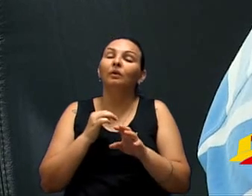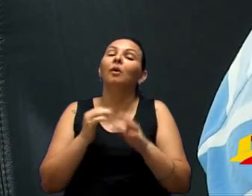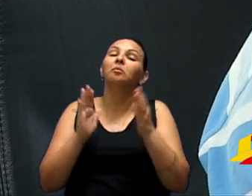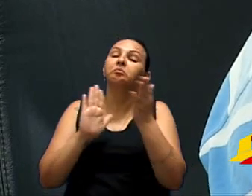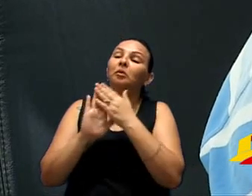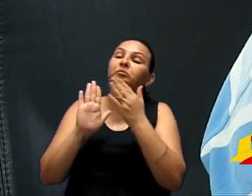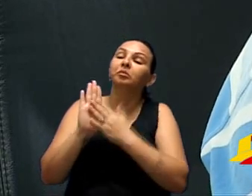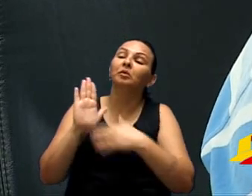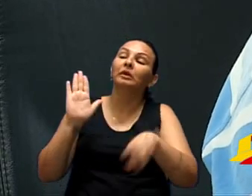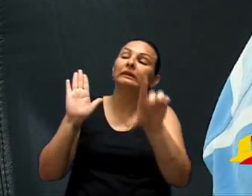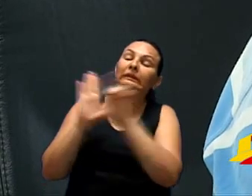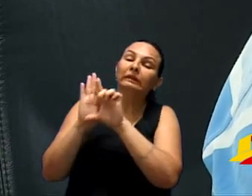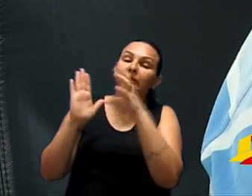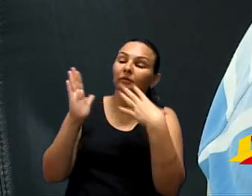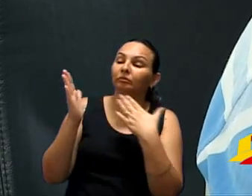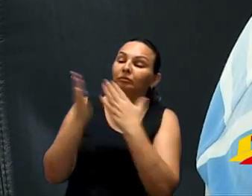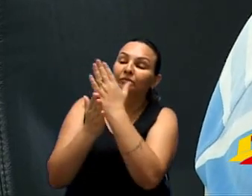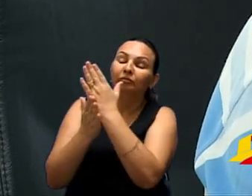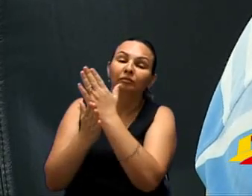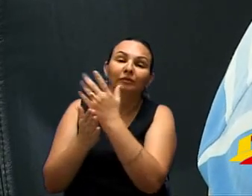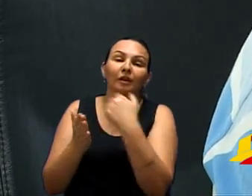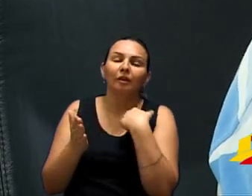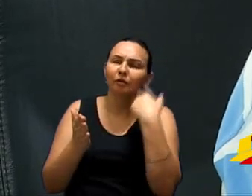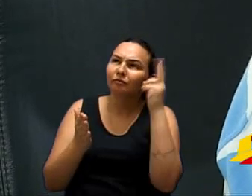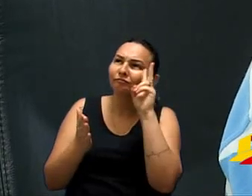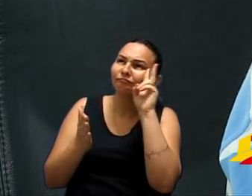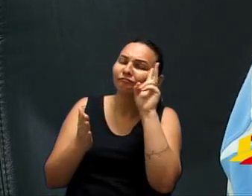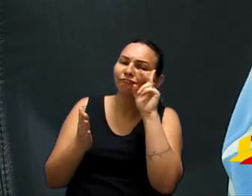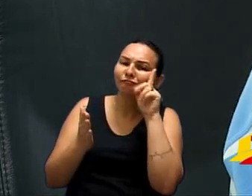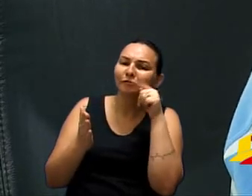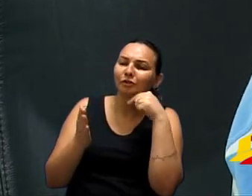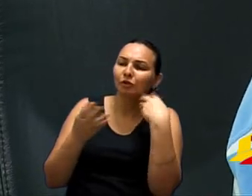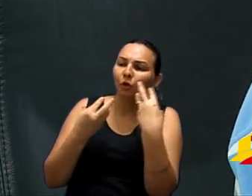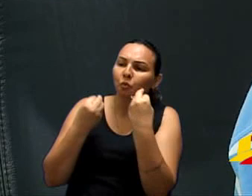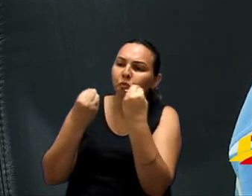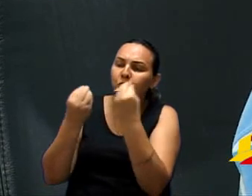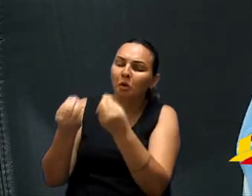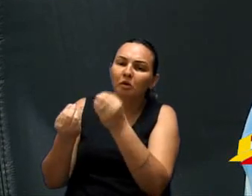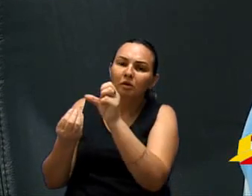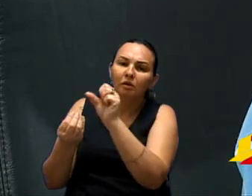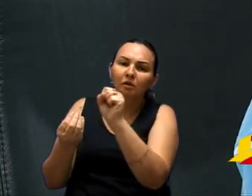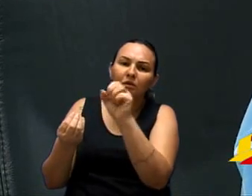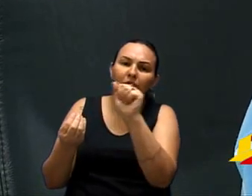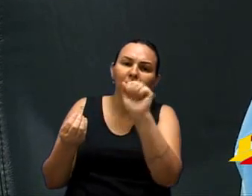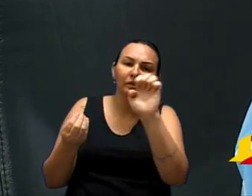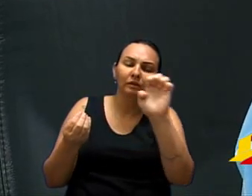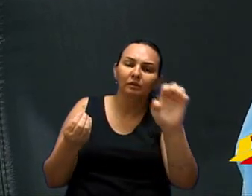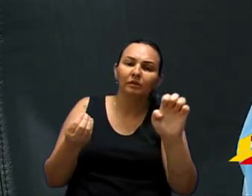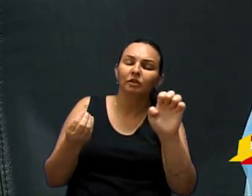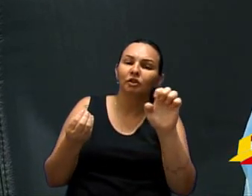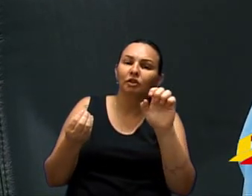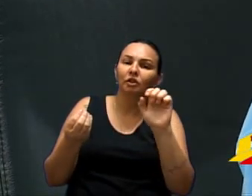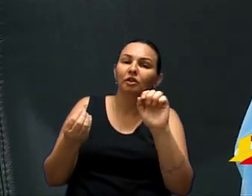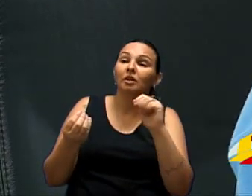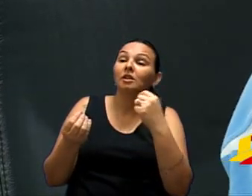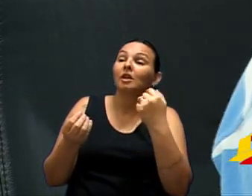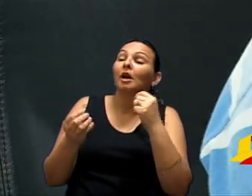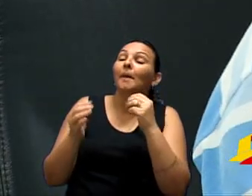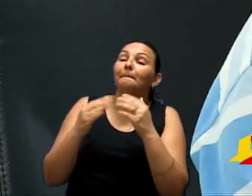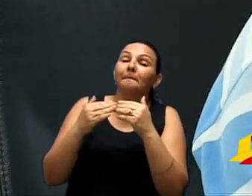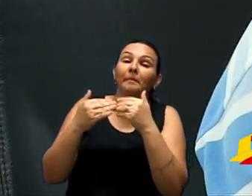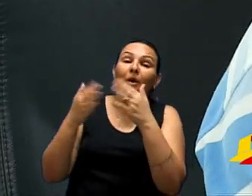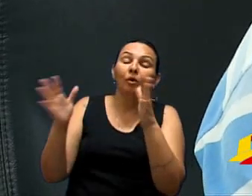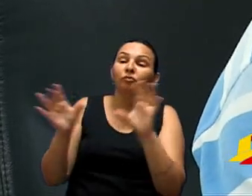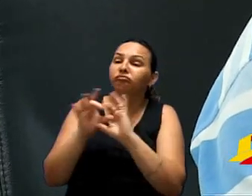eu me lembro que nós dizemos o seguinte nós entramos estamos entregando aos ae a chave do controle da água na região